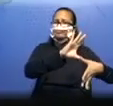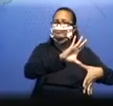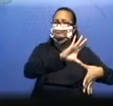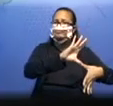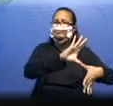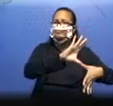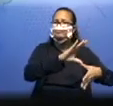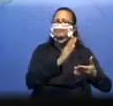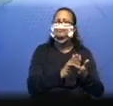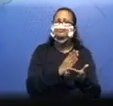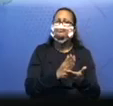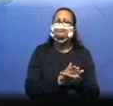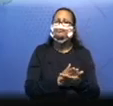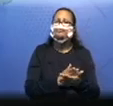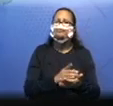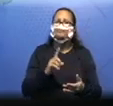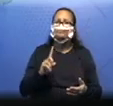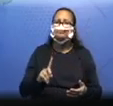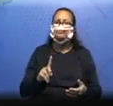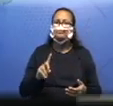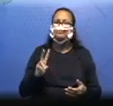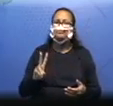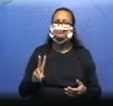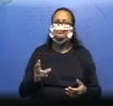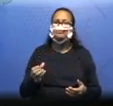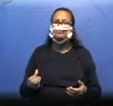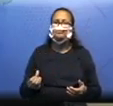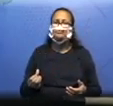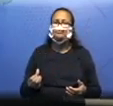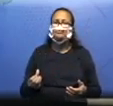Navegações para a América. Eu estou lá na página